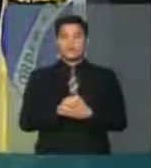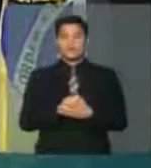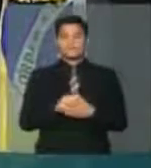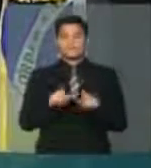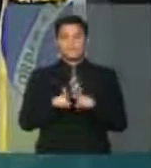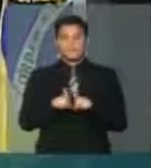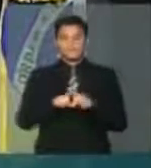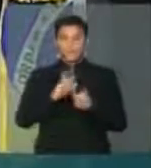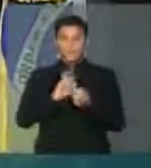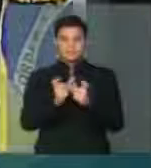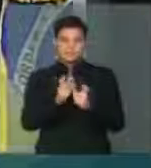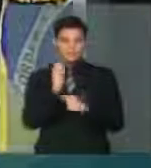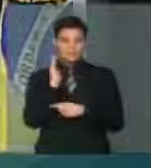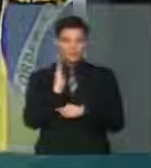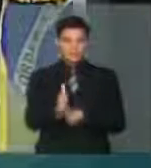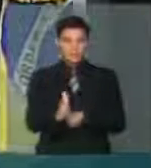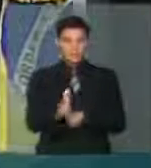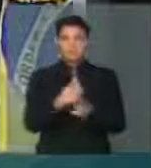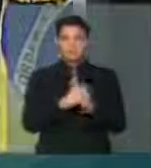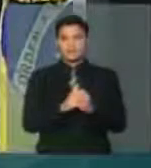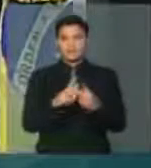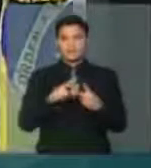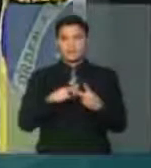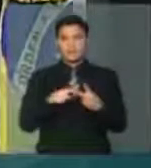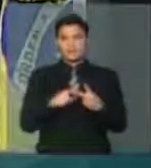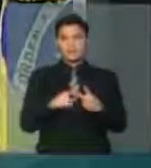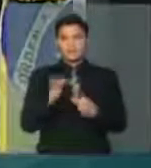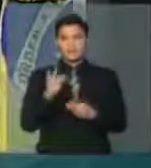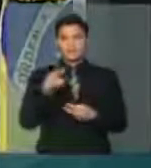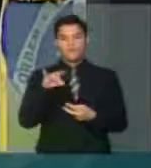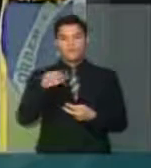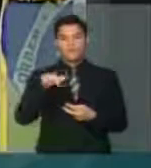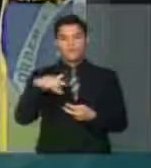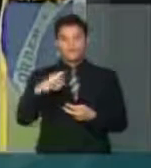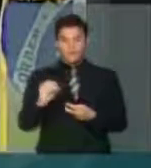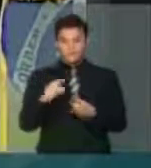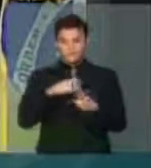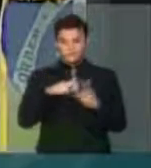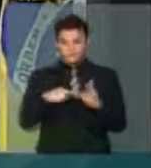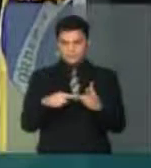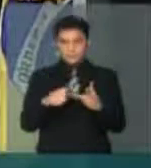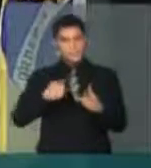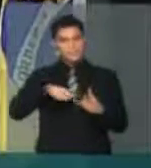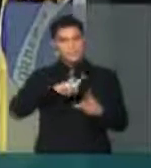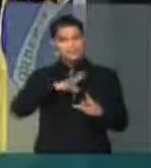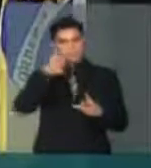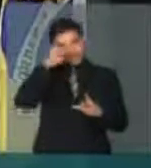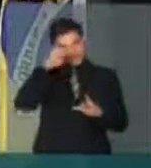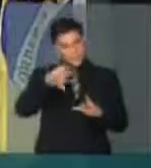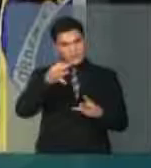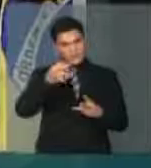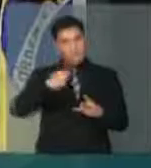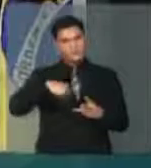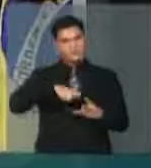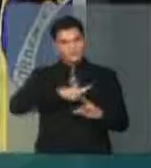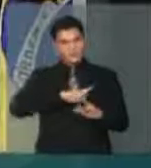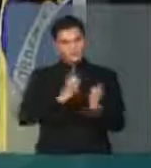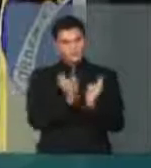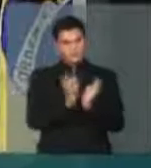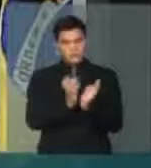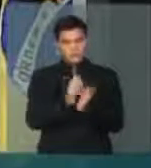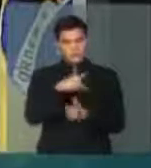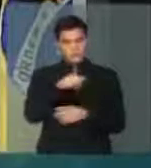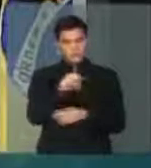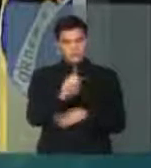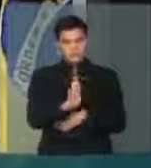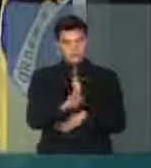da administração direta, quer seja fundacional. Nós temos essa nossa posição bastante clara.